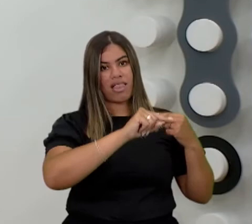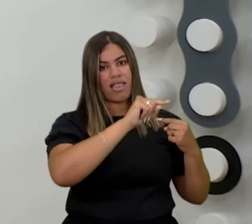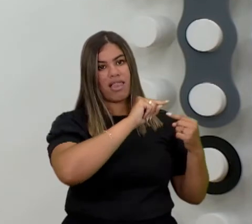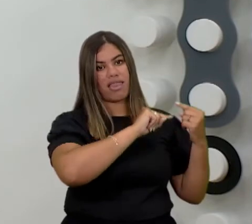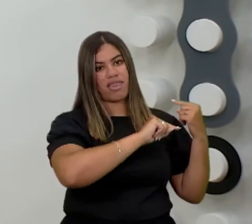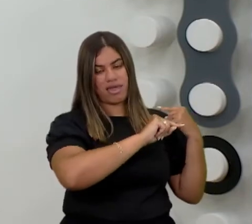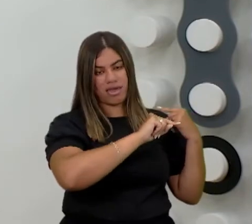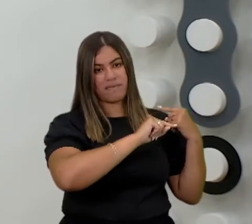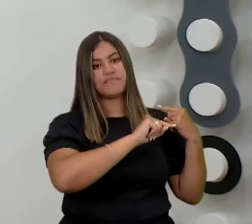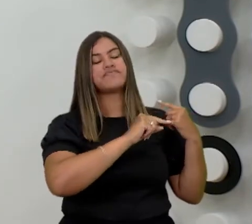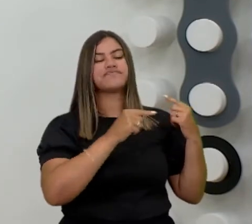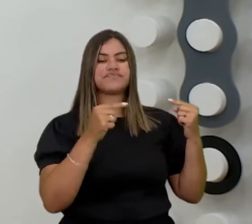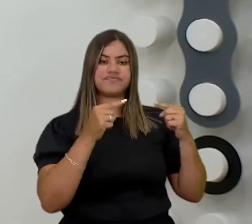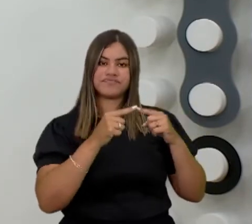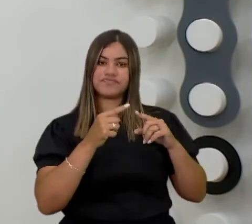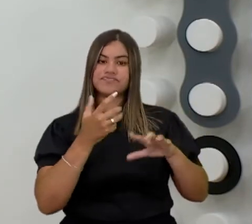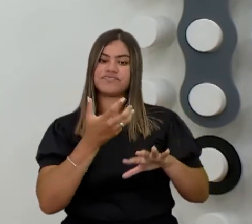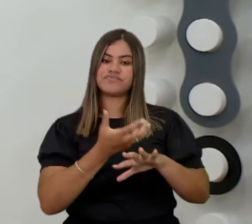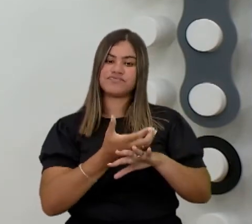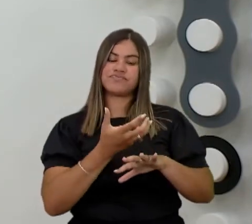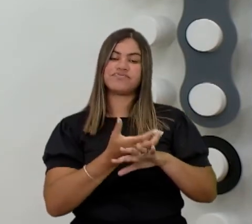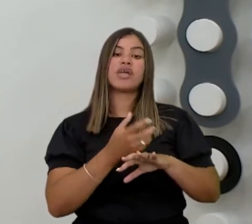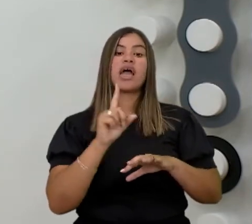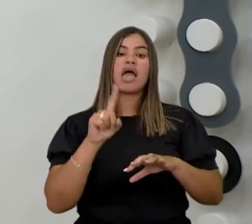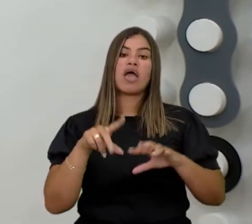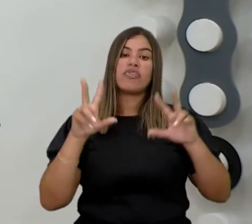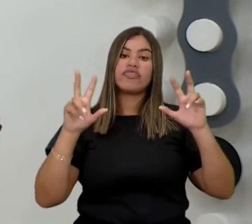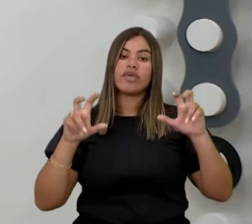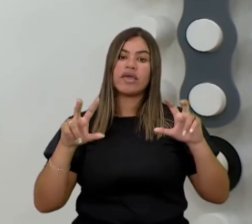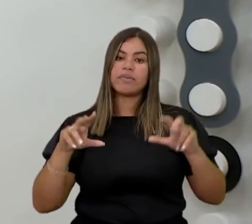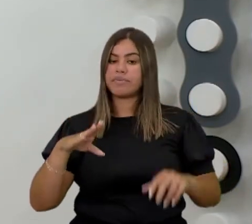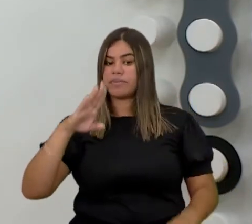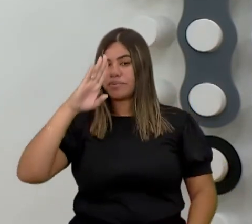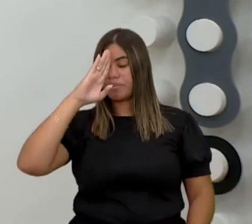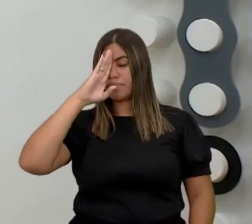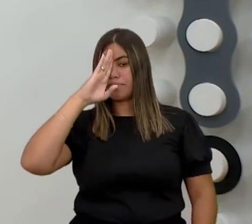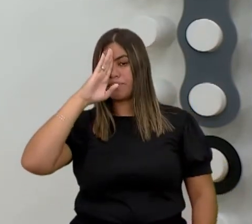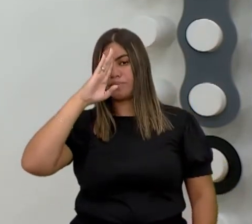esse componente, né, é o tema principal, né, o tema